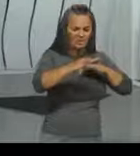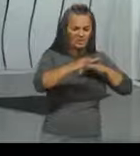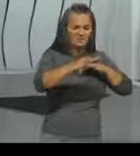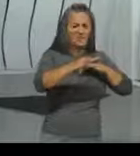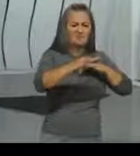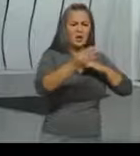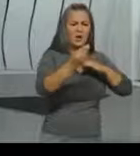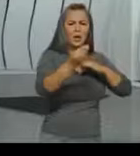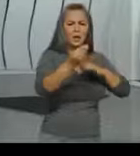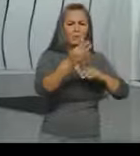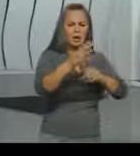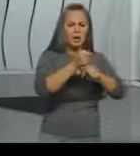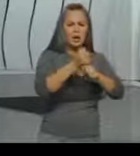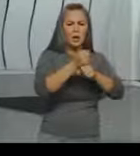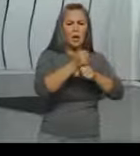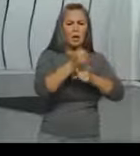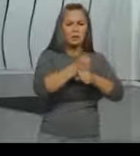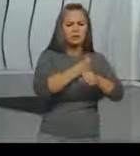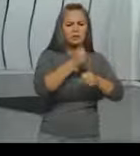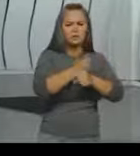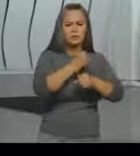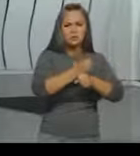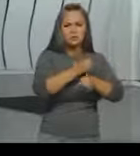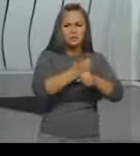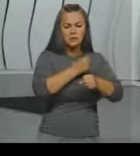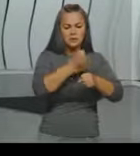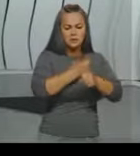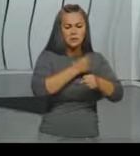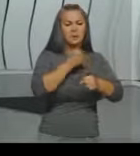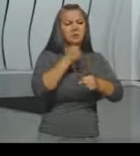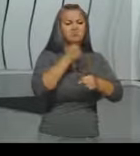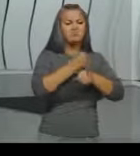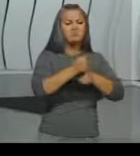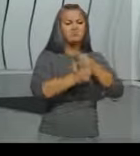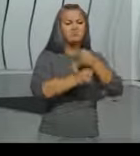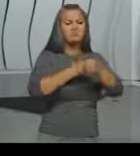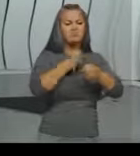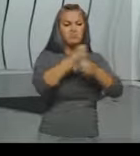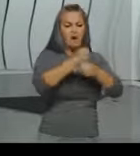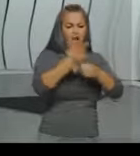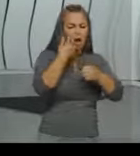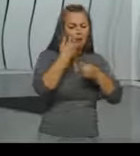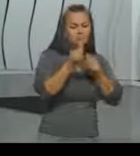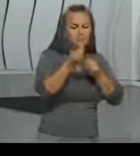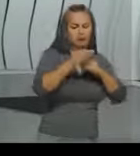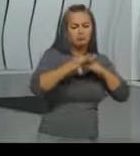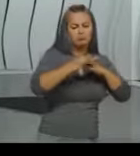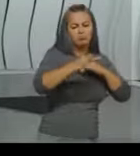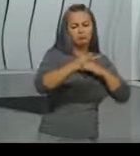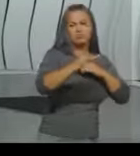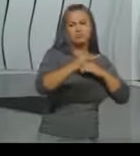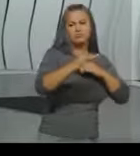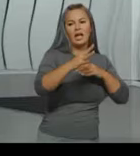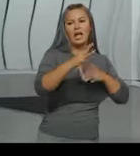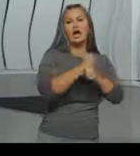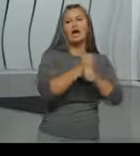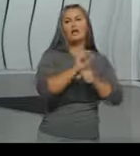tem um ângulo de 90 em todos os vértices. Então geralmente no Brasil a gente trabalha com